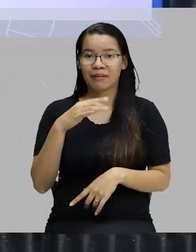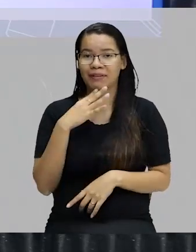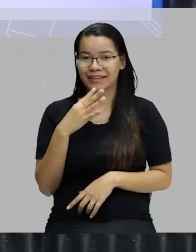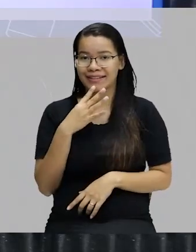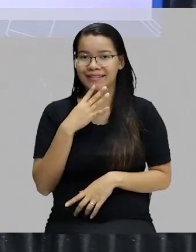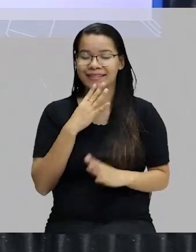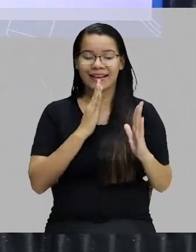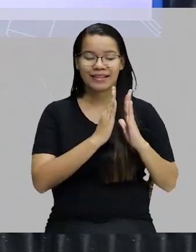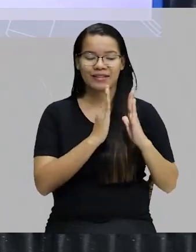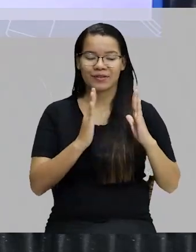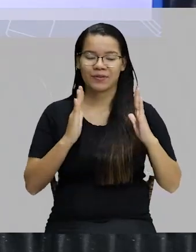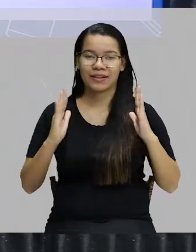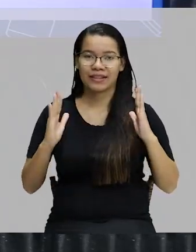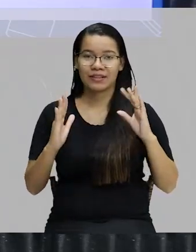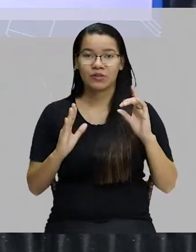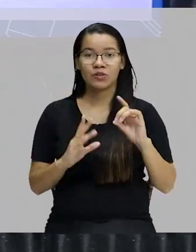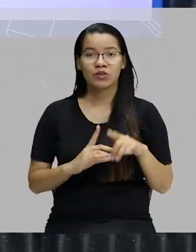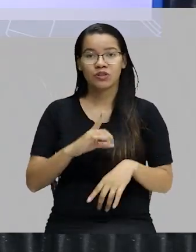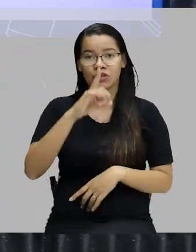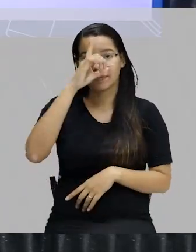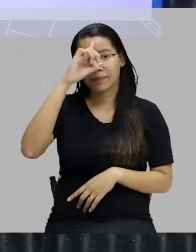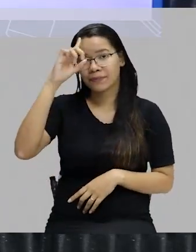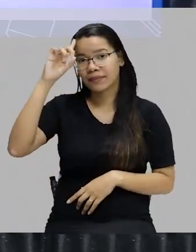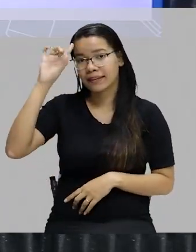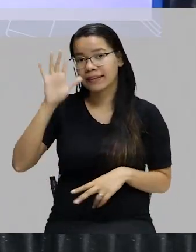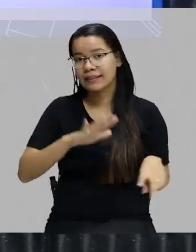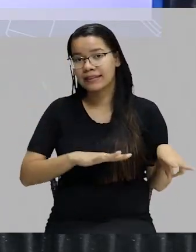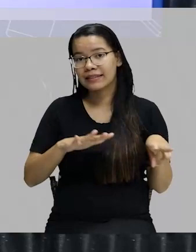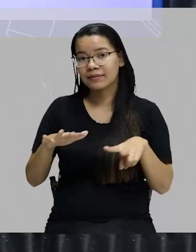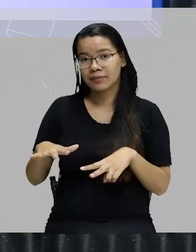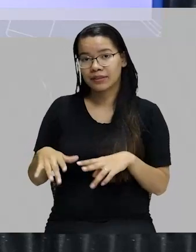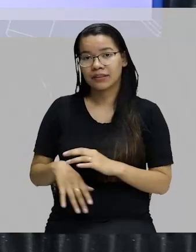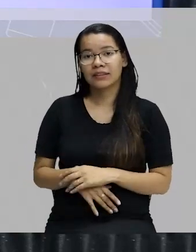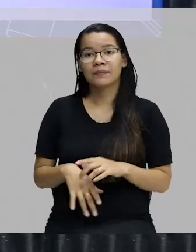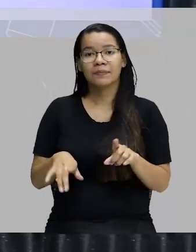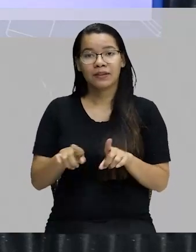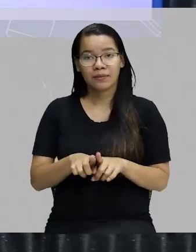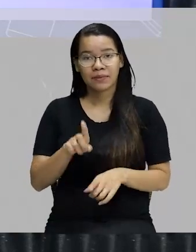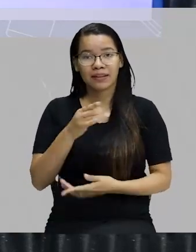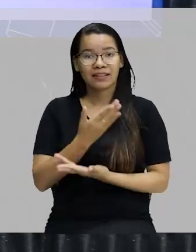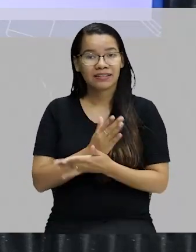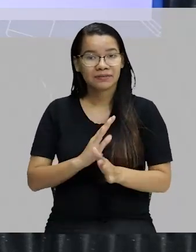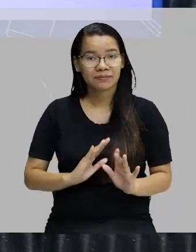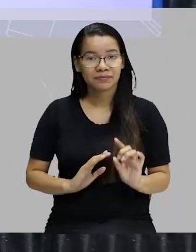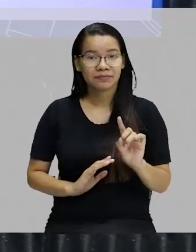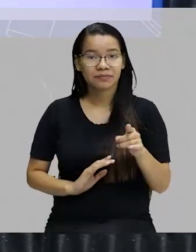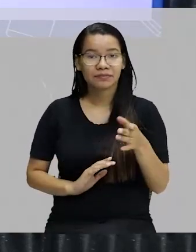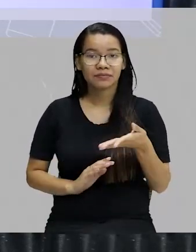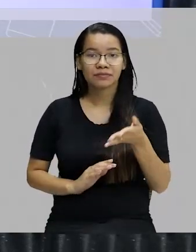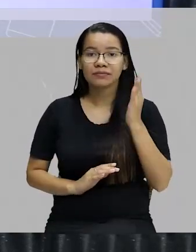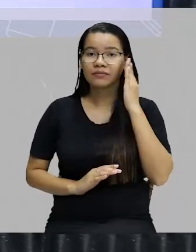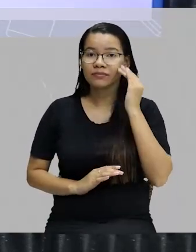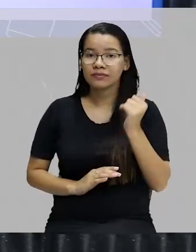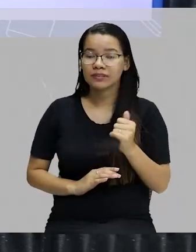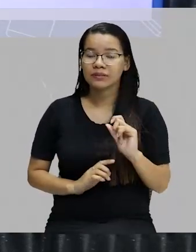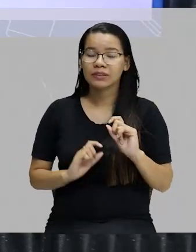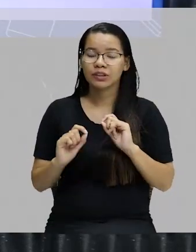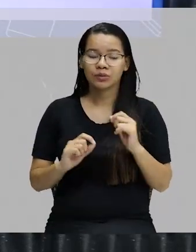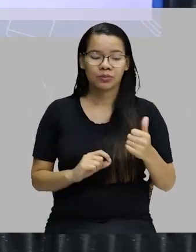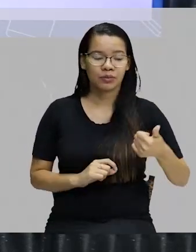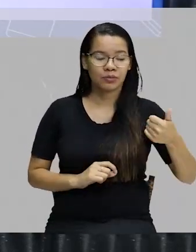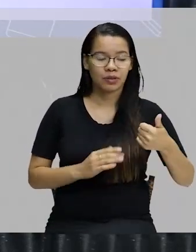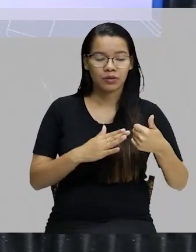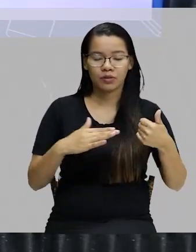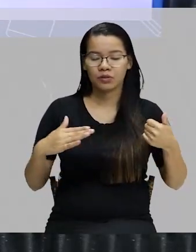caso, a sequência dos dias da semana. Também outra sequência finita. Finita por quê? Porque você sabe, né, o primeiro e o